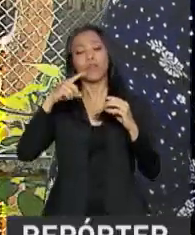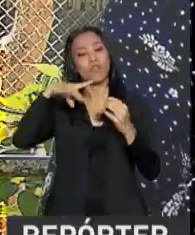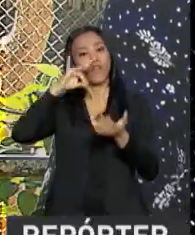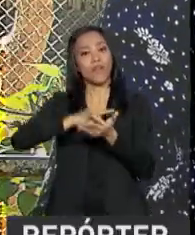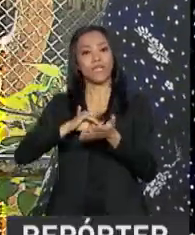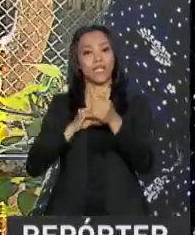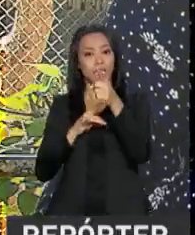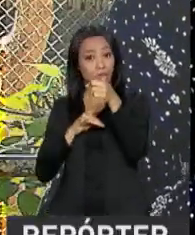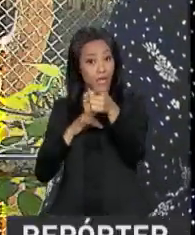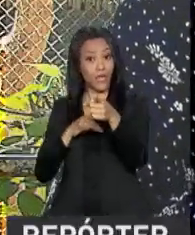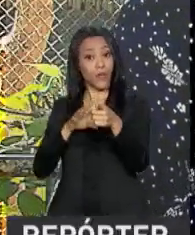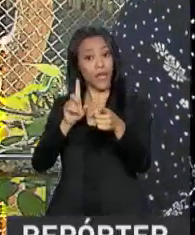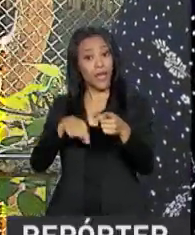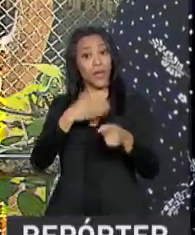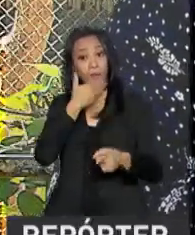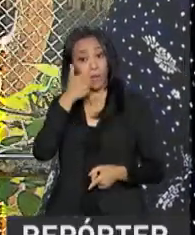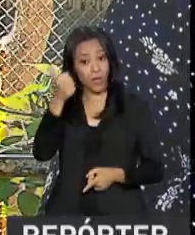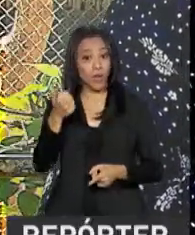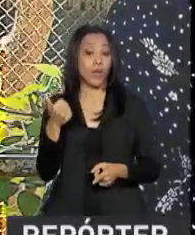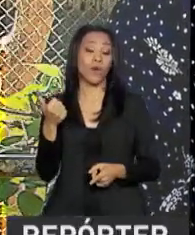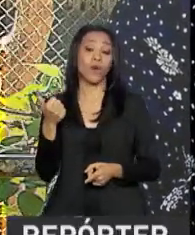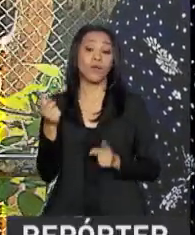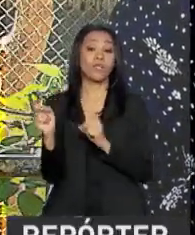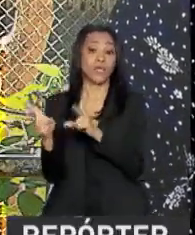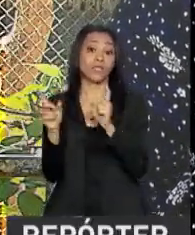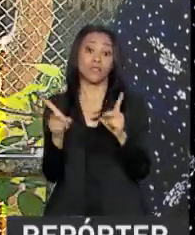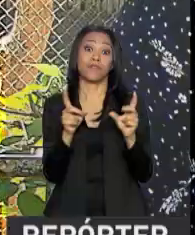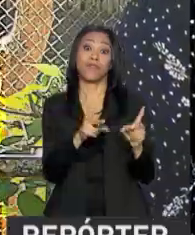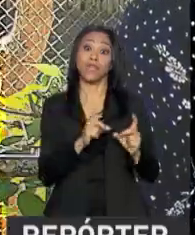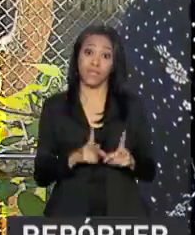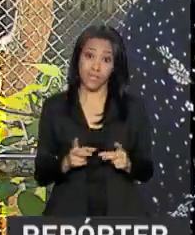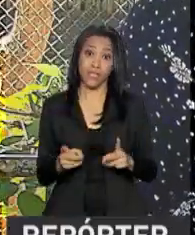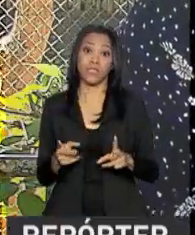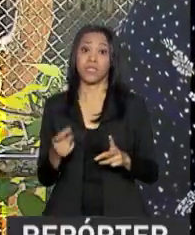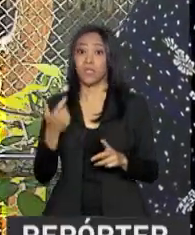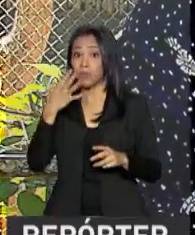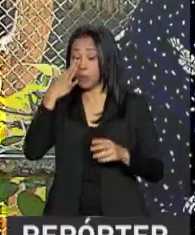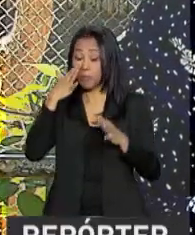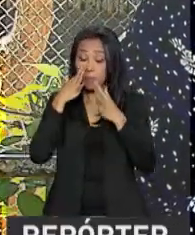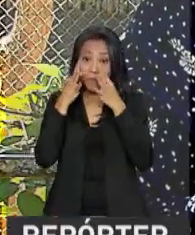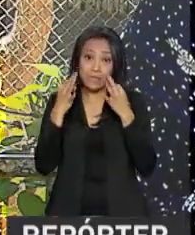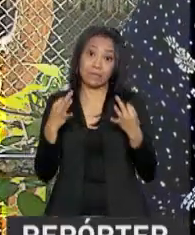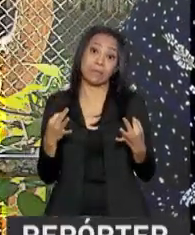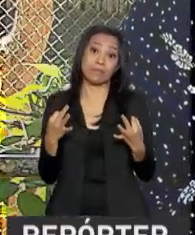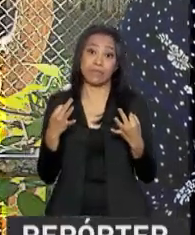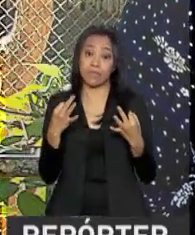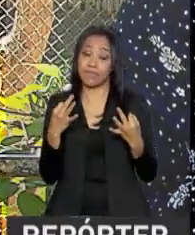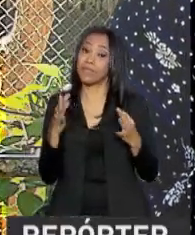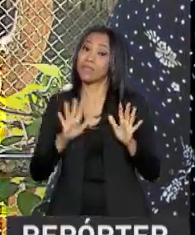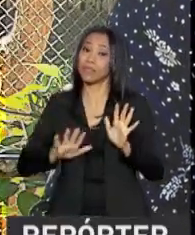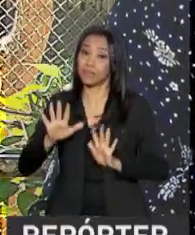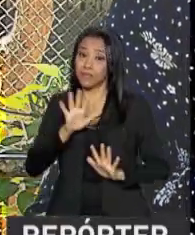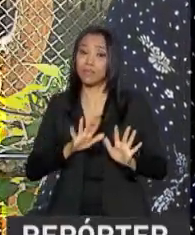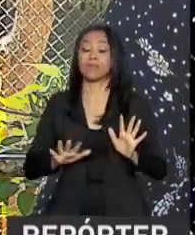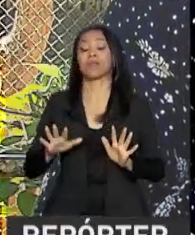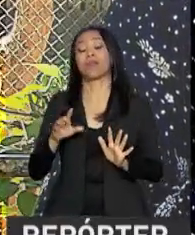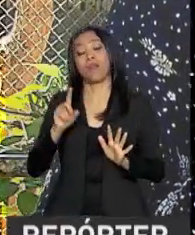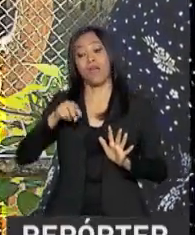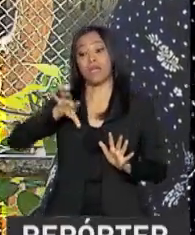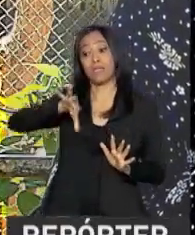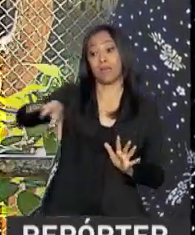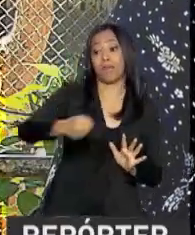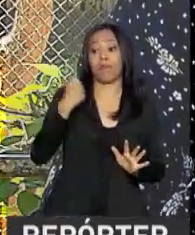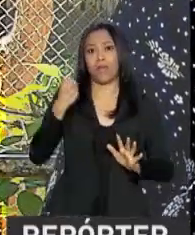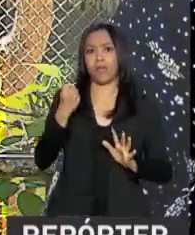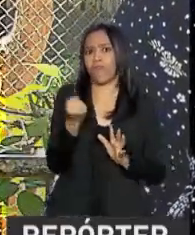seja o preferido do mercado dos pets e principal alvo dos traficantes por isso é capturado